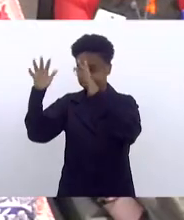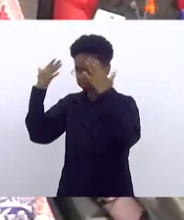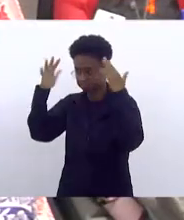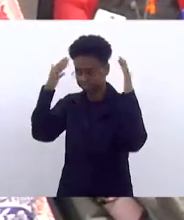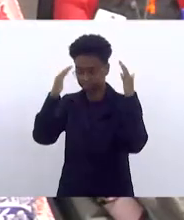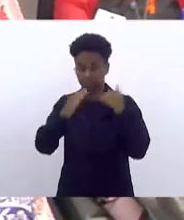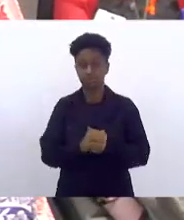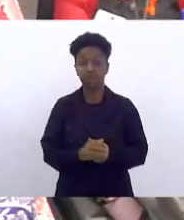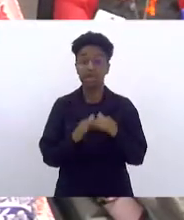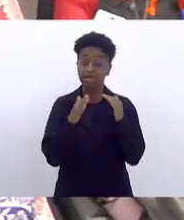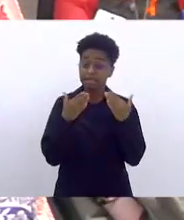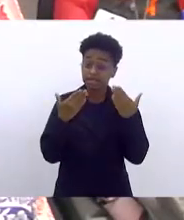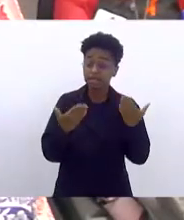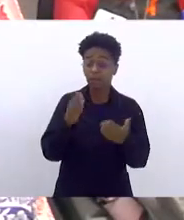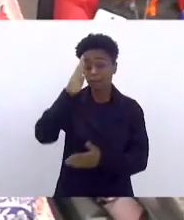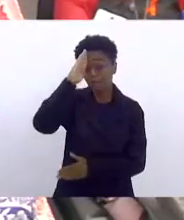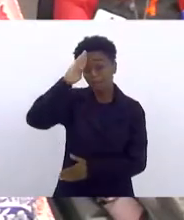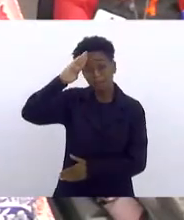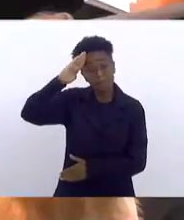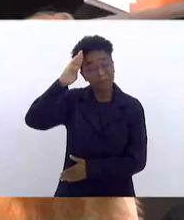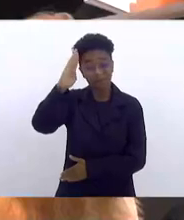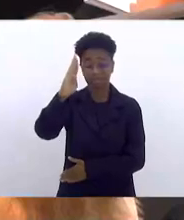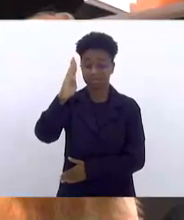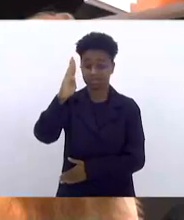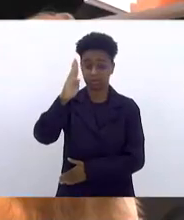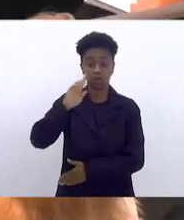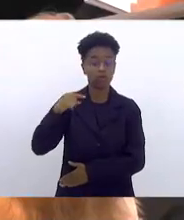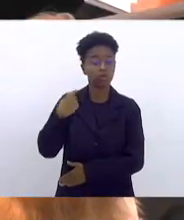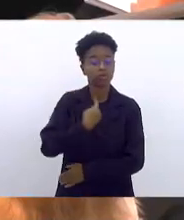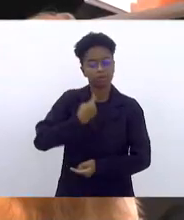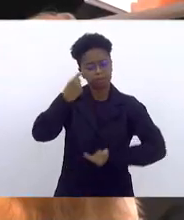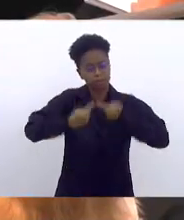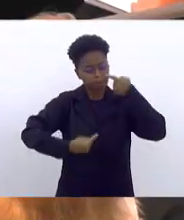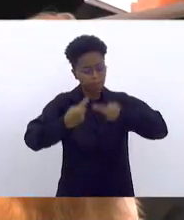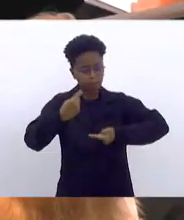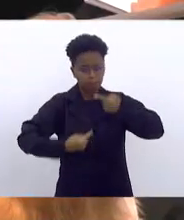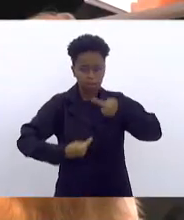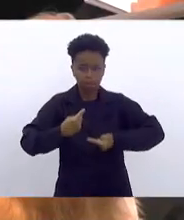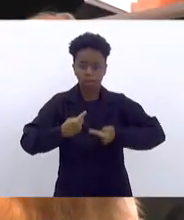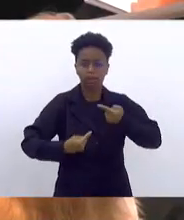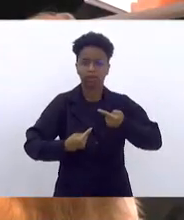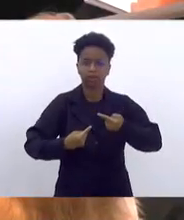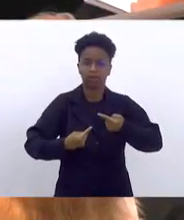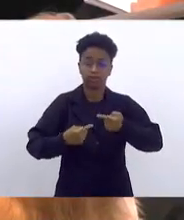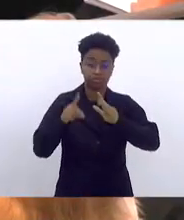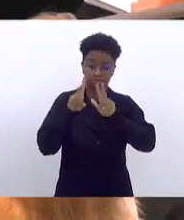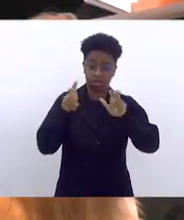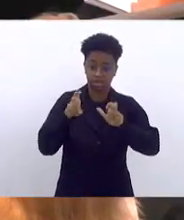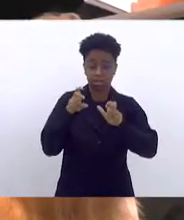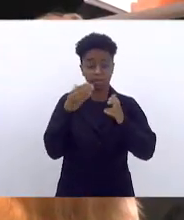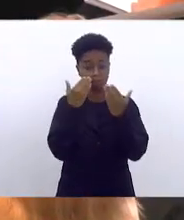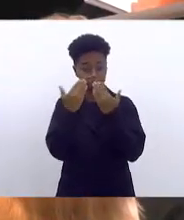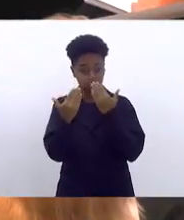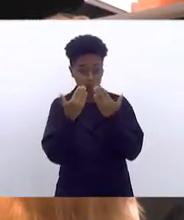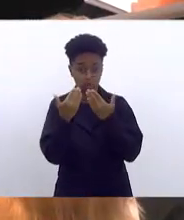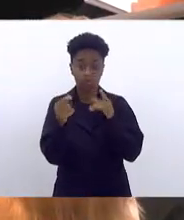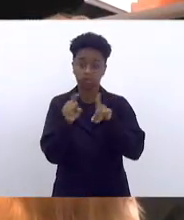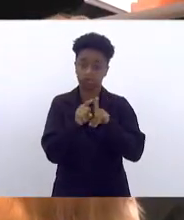então é fundamental nós colocarmos e debatermos a questão de psicólogos e